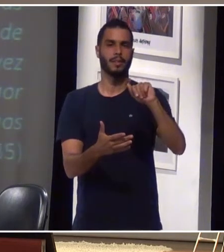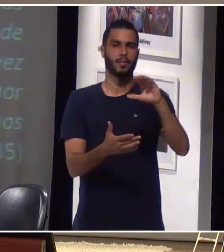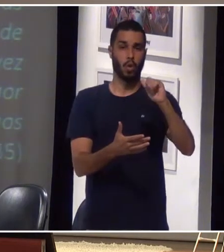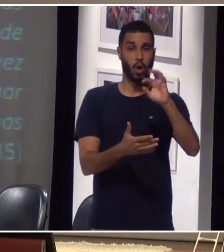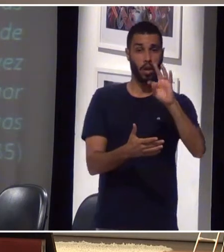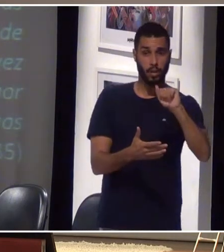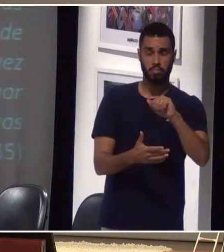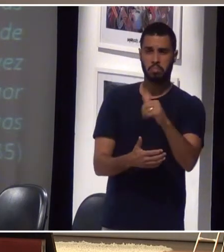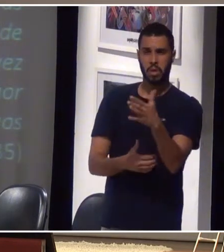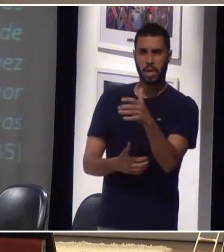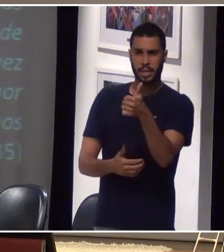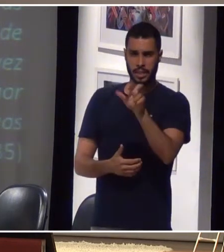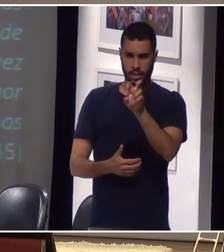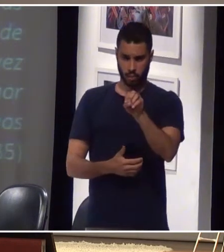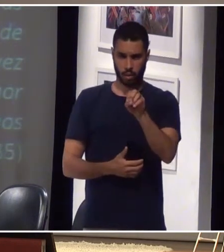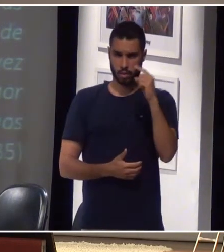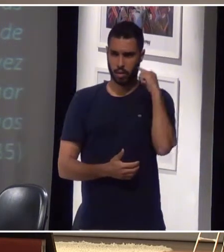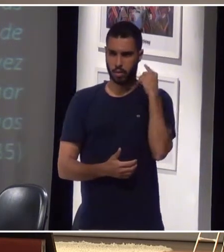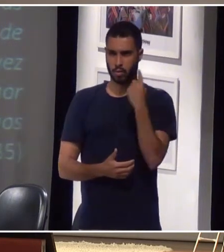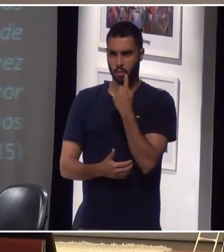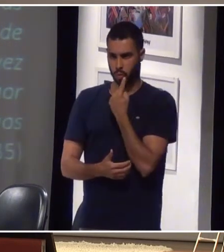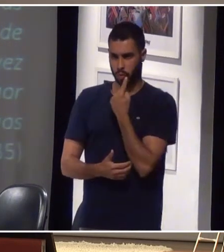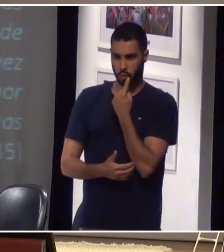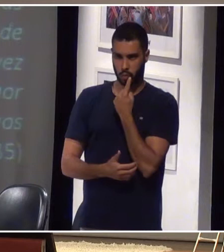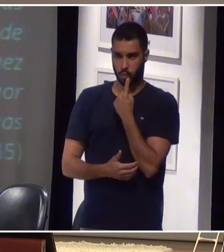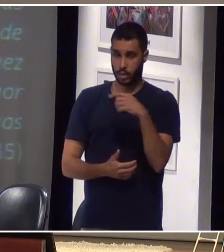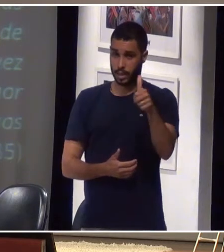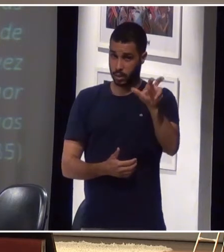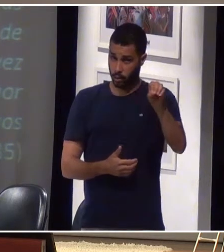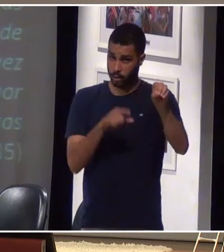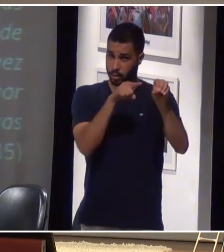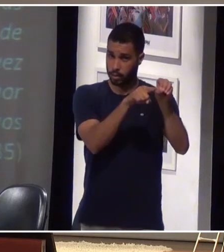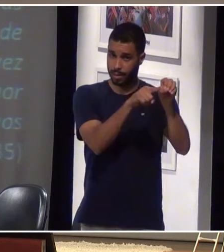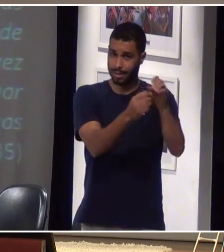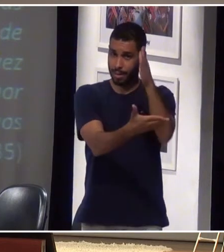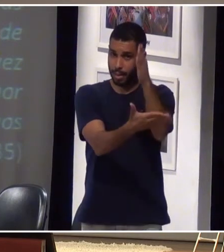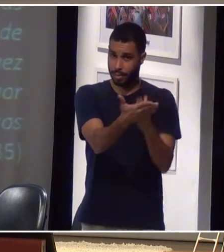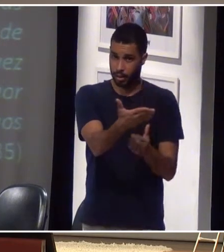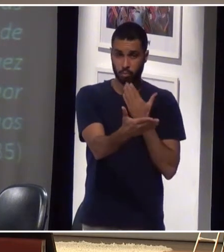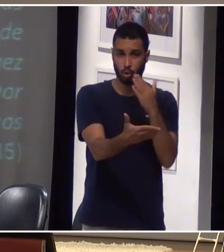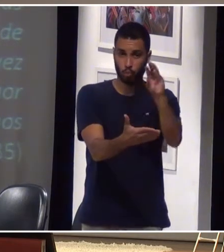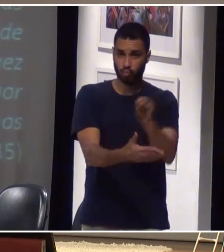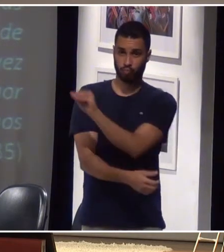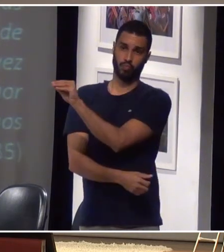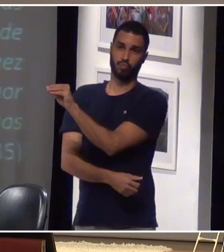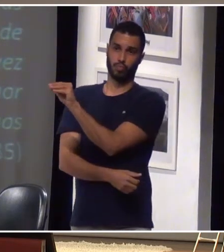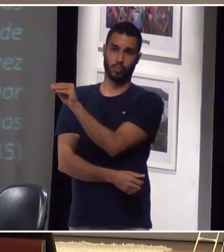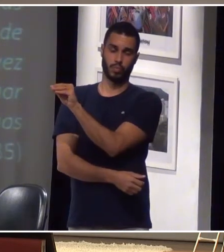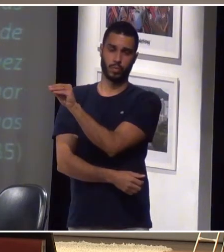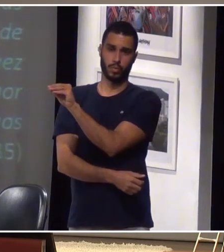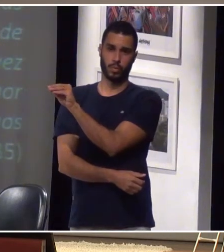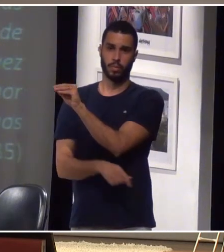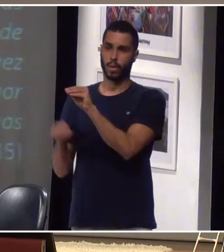de 150 surdos. Desses, metade migrou de curso, ou pediu transferência interna, e